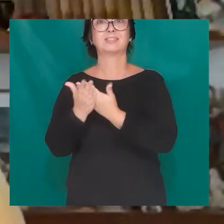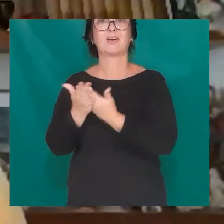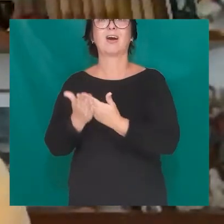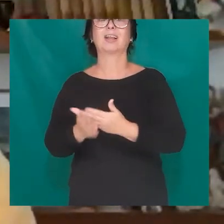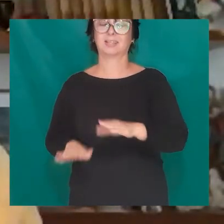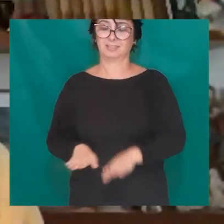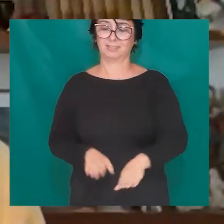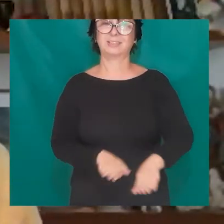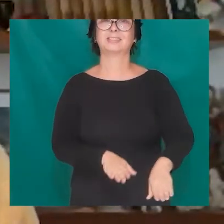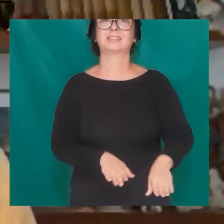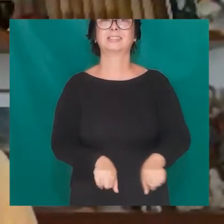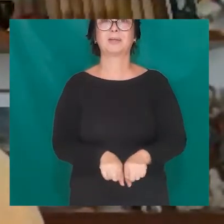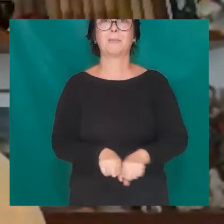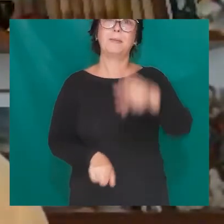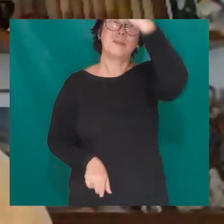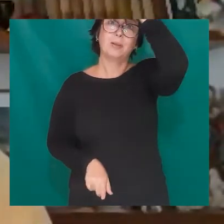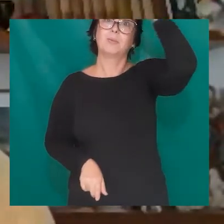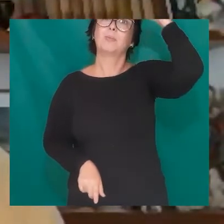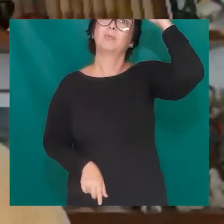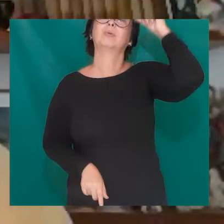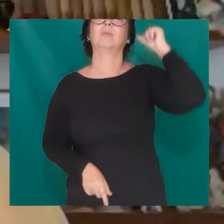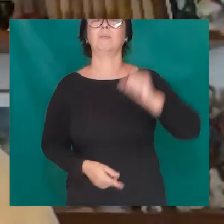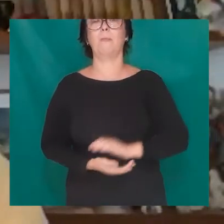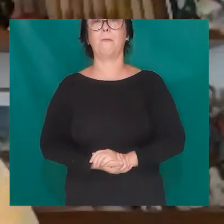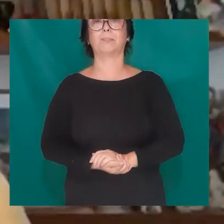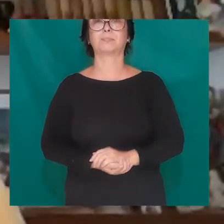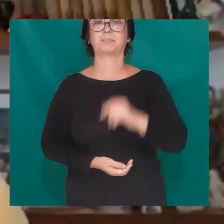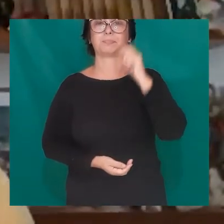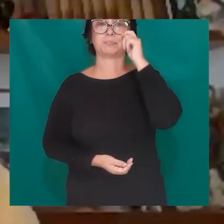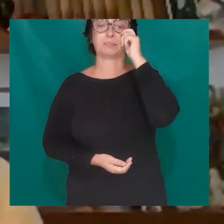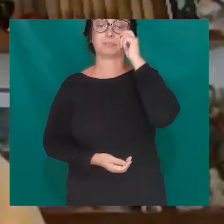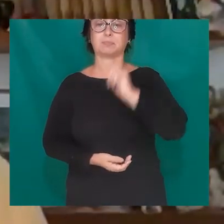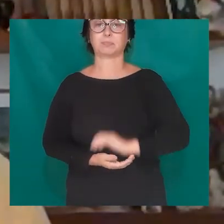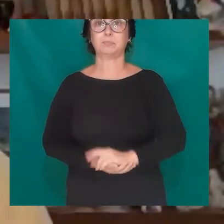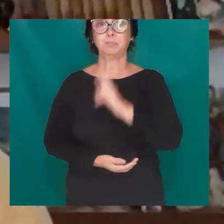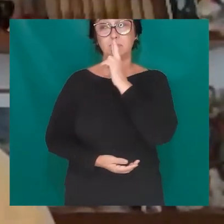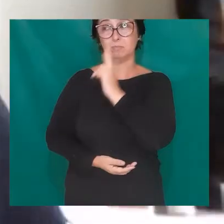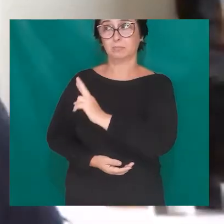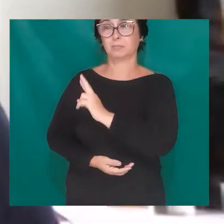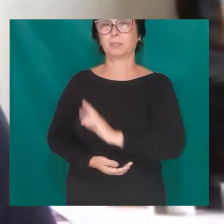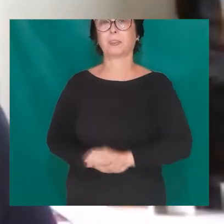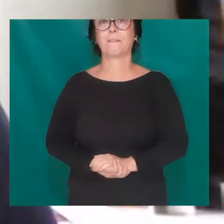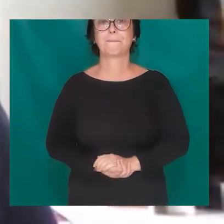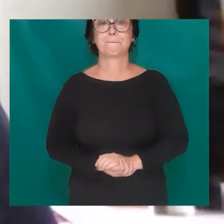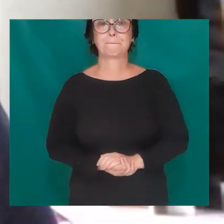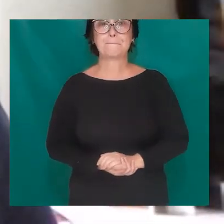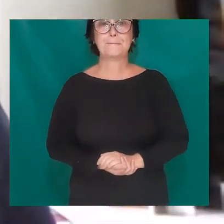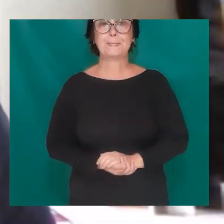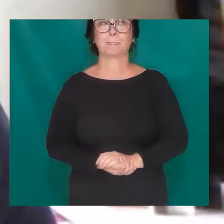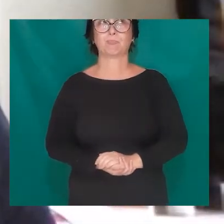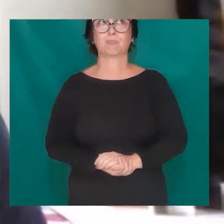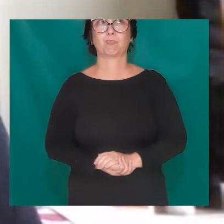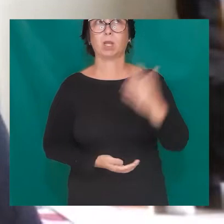especialmente pelo sistema público de ensino? Olha, quando